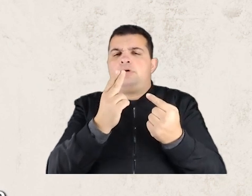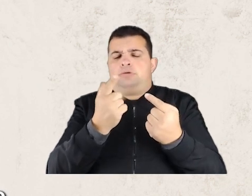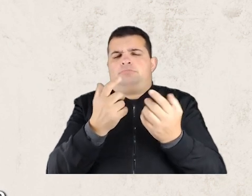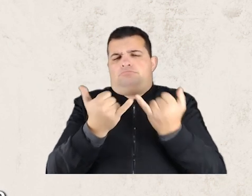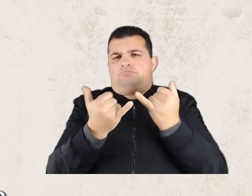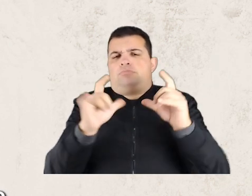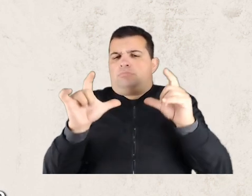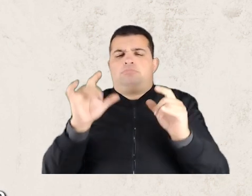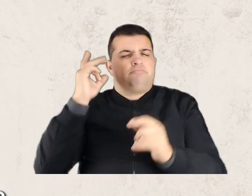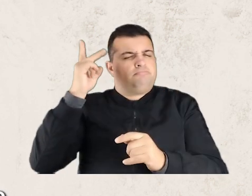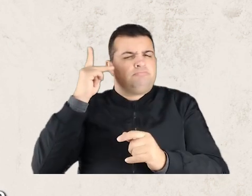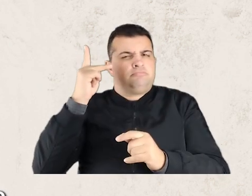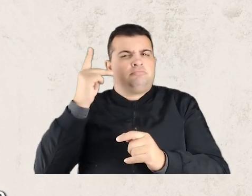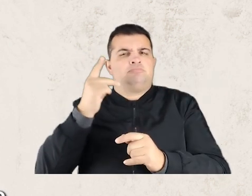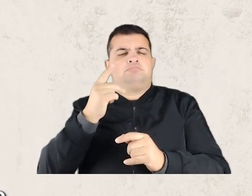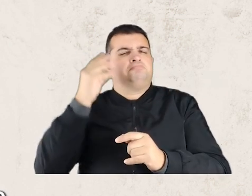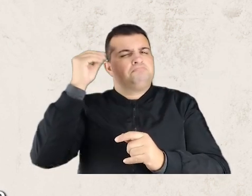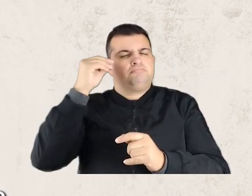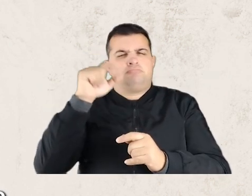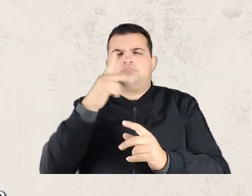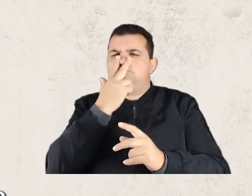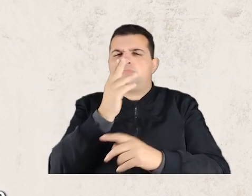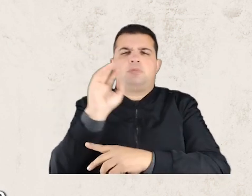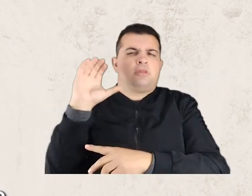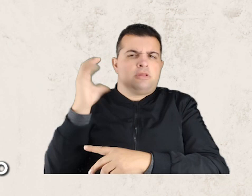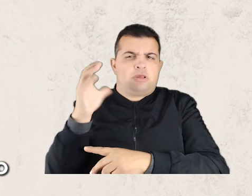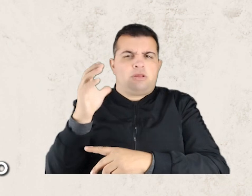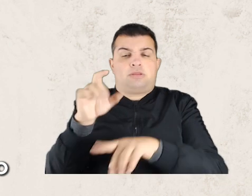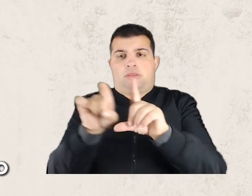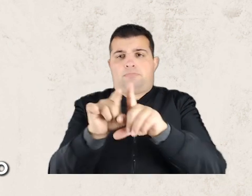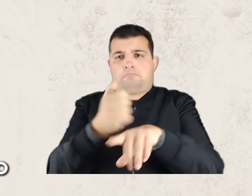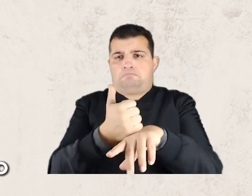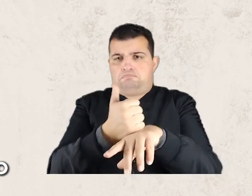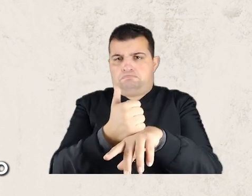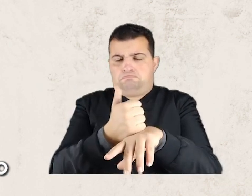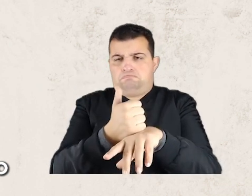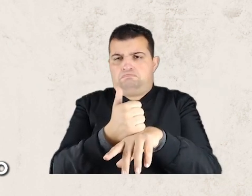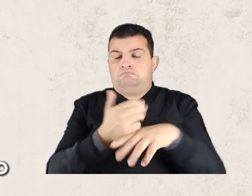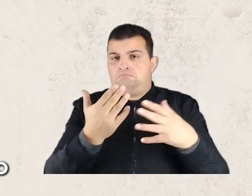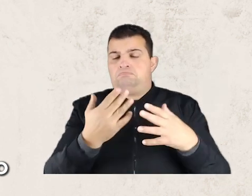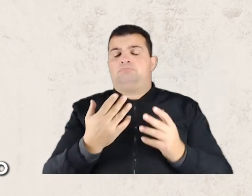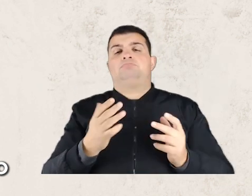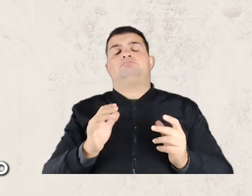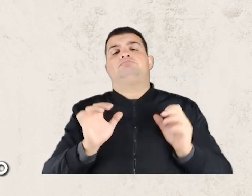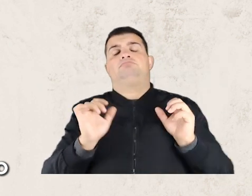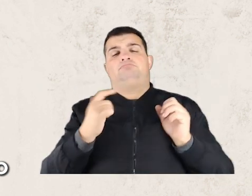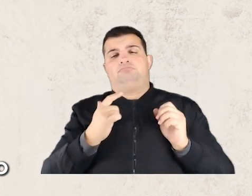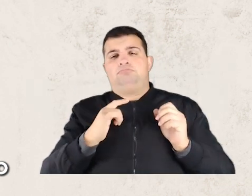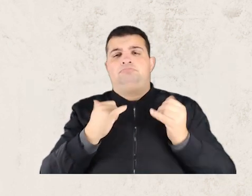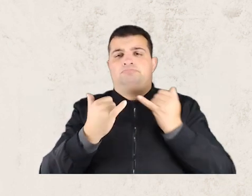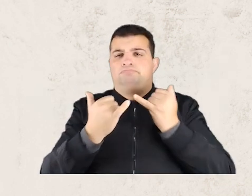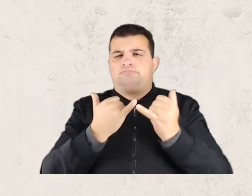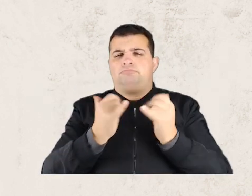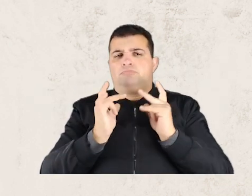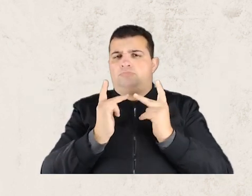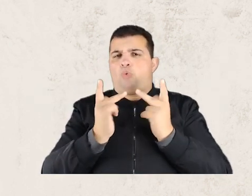diferentes perspectivas teóricas e que talvez elas se juntem justamente por afinidades ou pelo reconhecimento da importância da dimensão